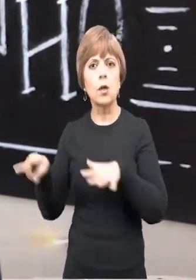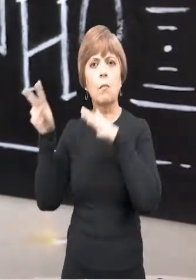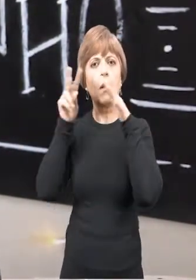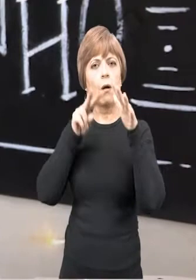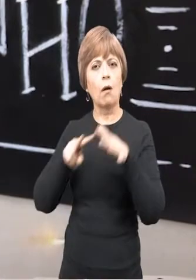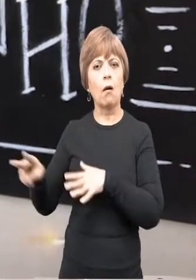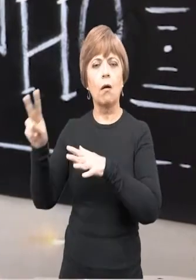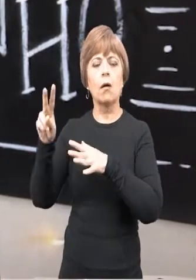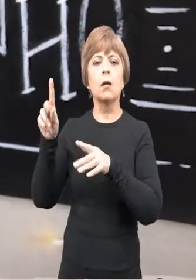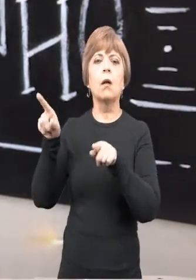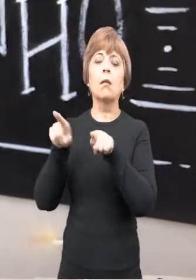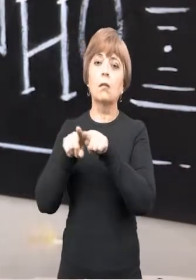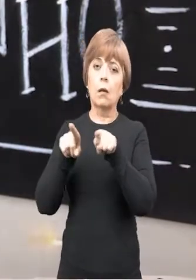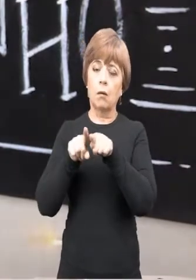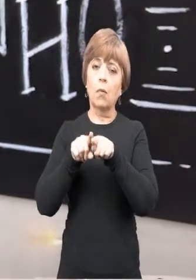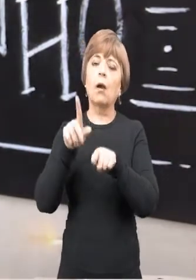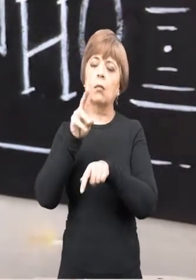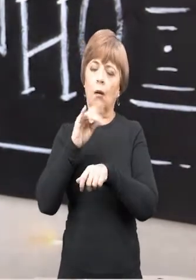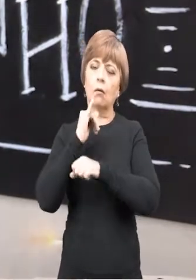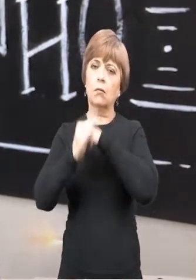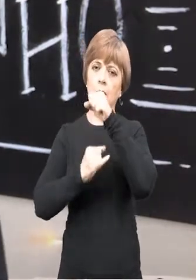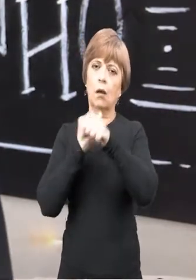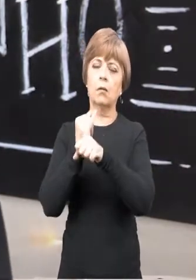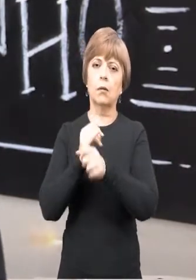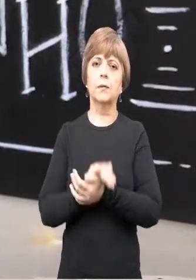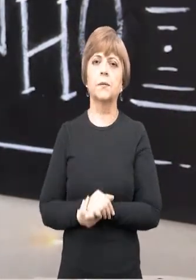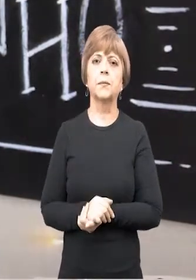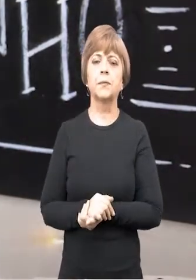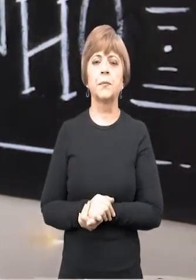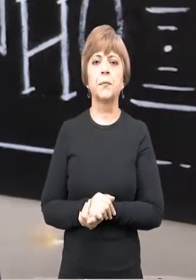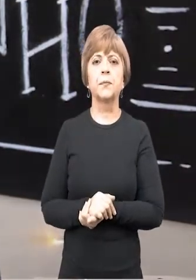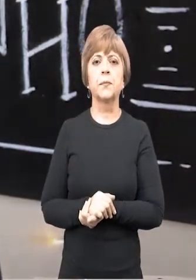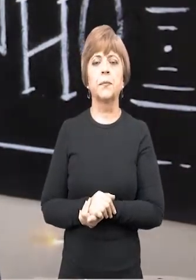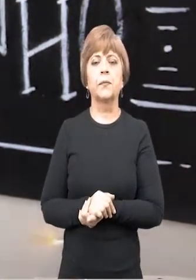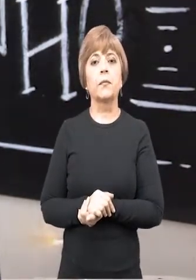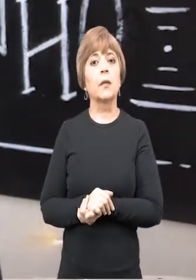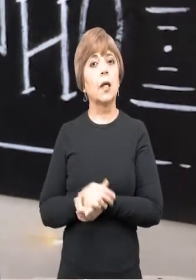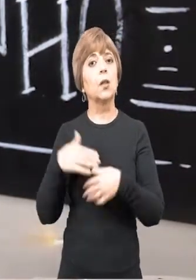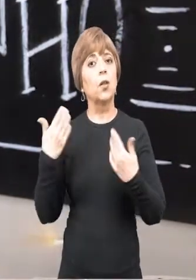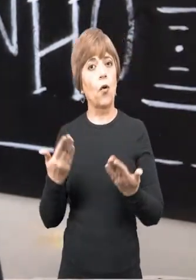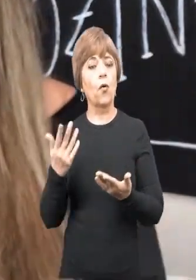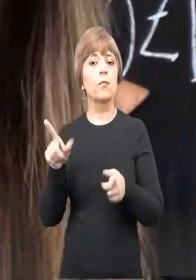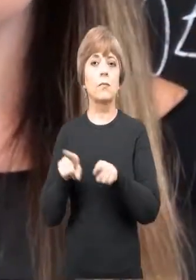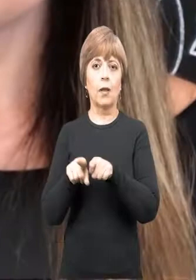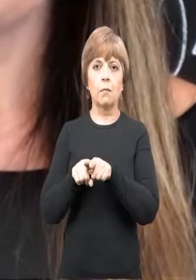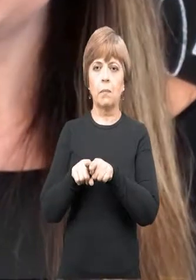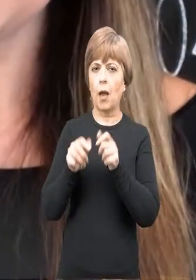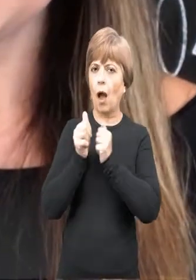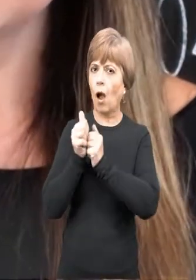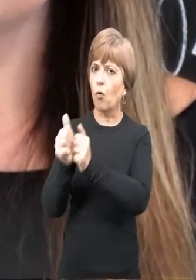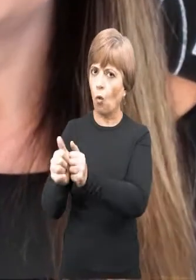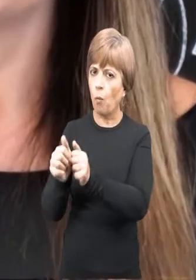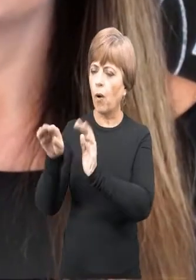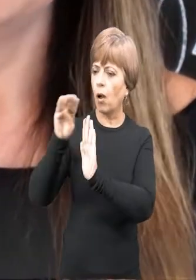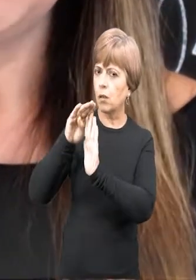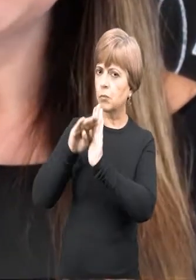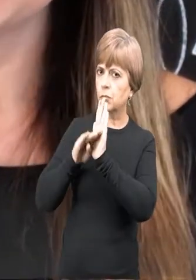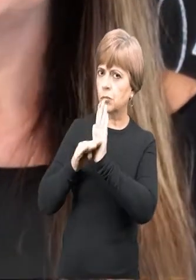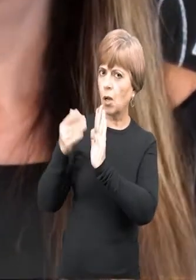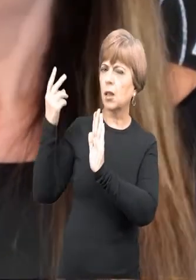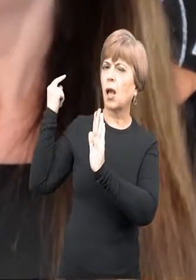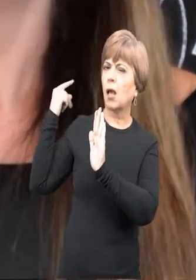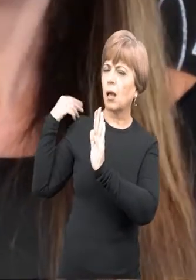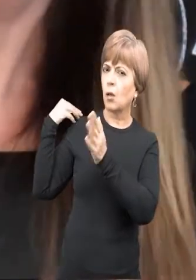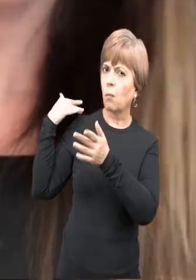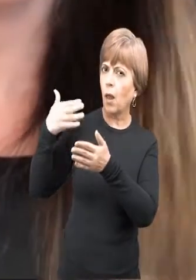de aplicativos de videoconferência. Então, a gente acompanha essas medidas desde o